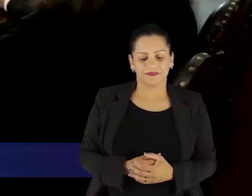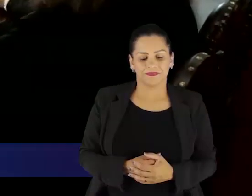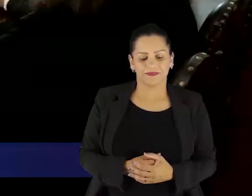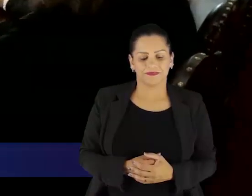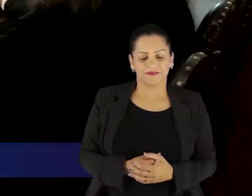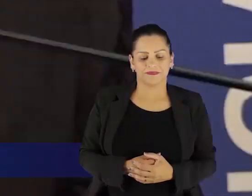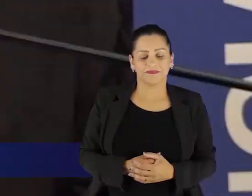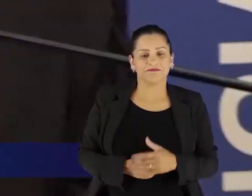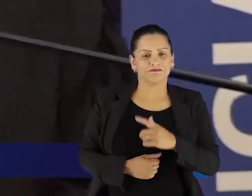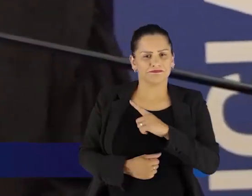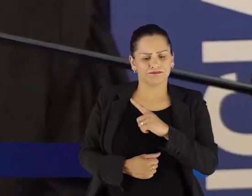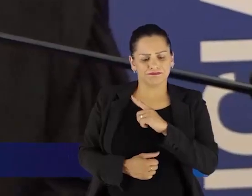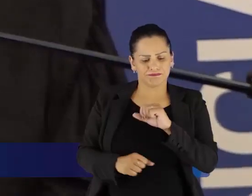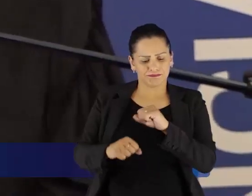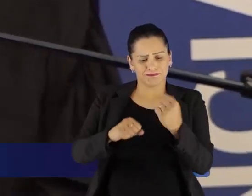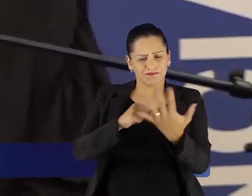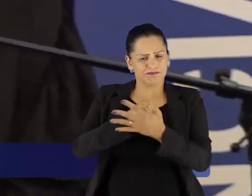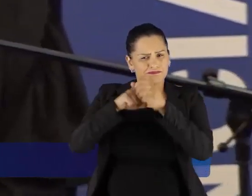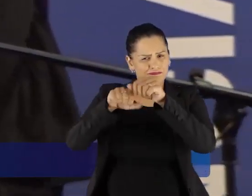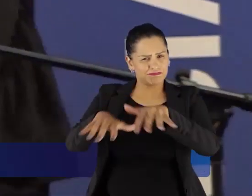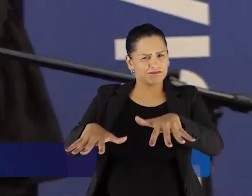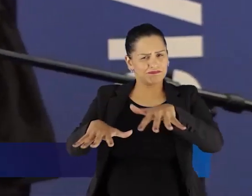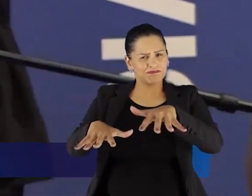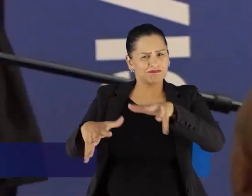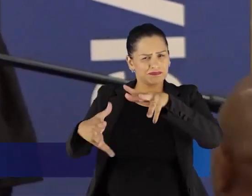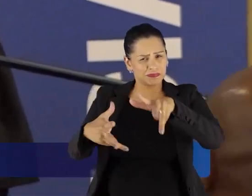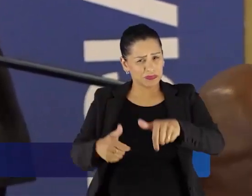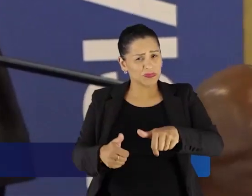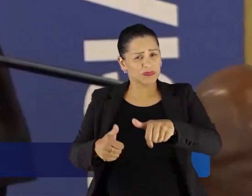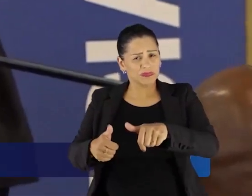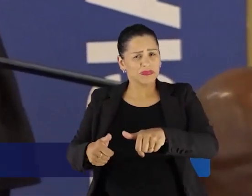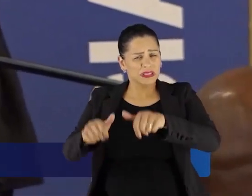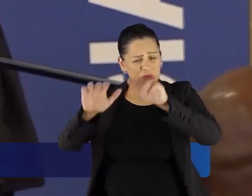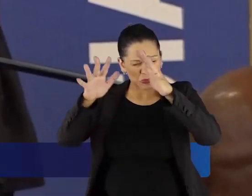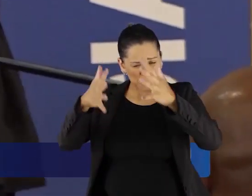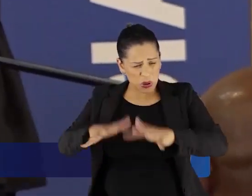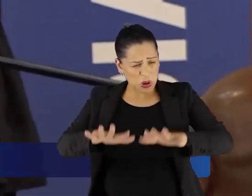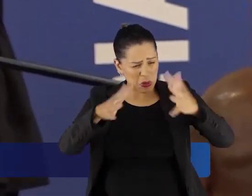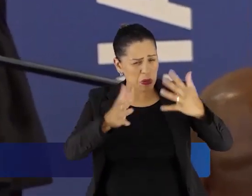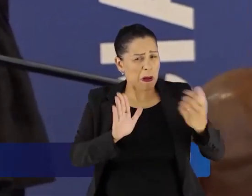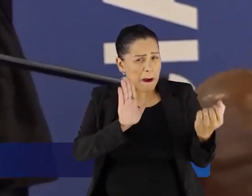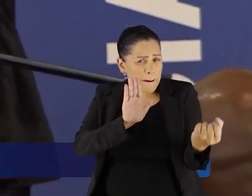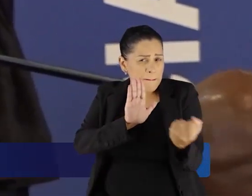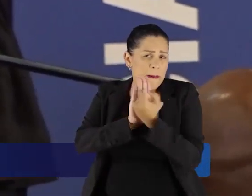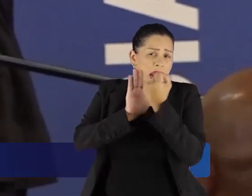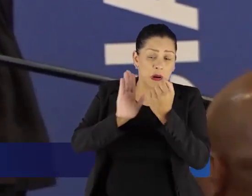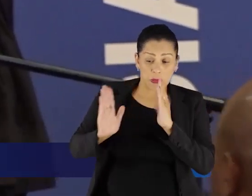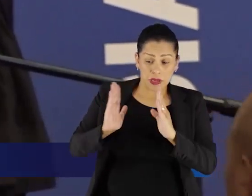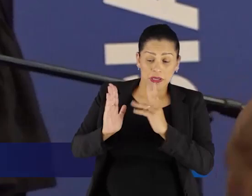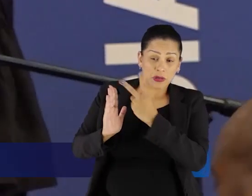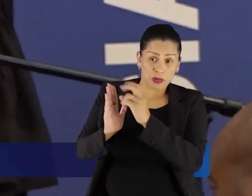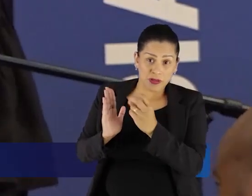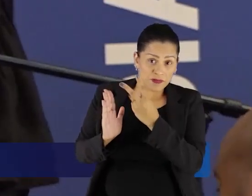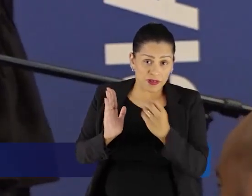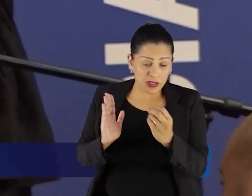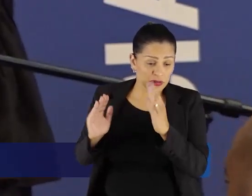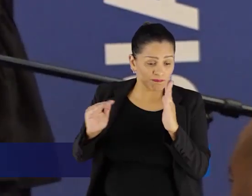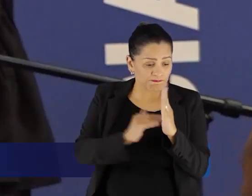e a crise derivada da academia da couve 19 em felizmente marcobene 2020/2021